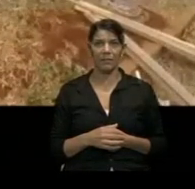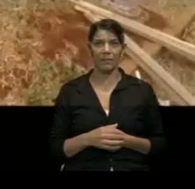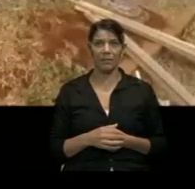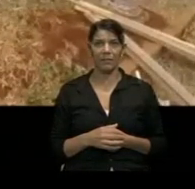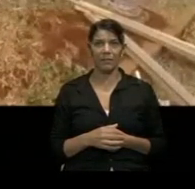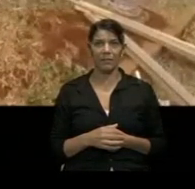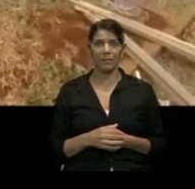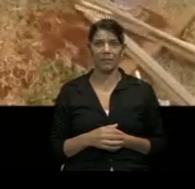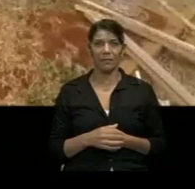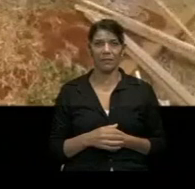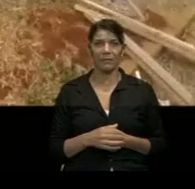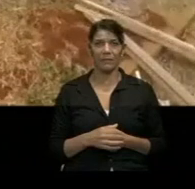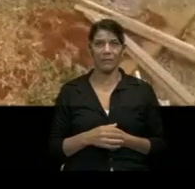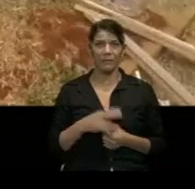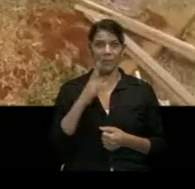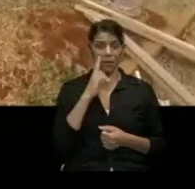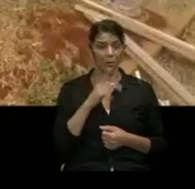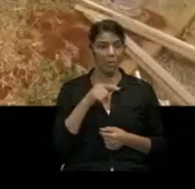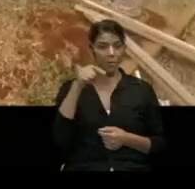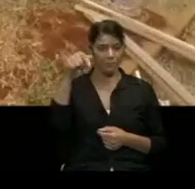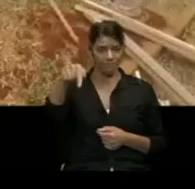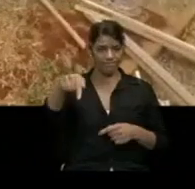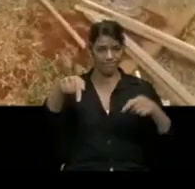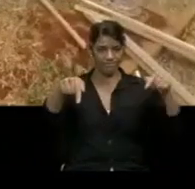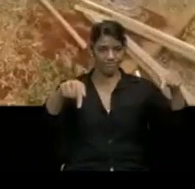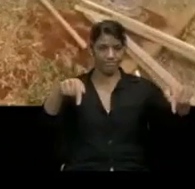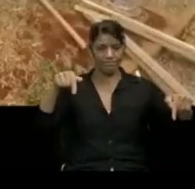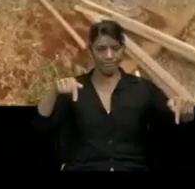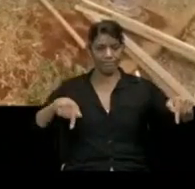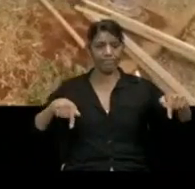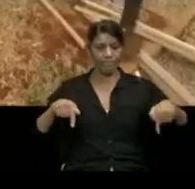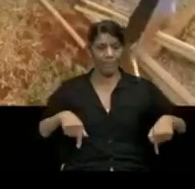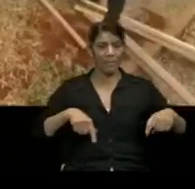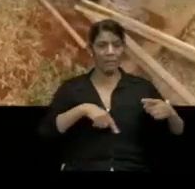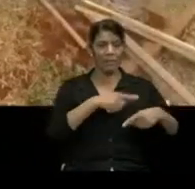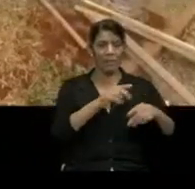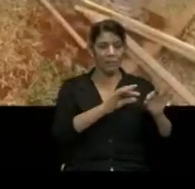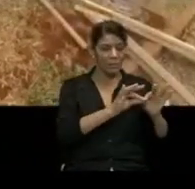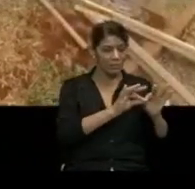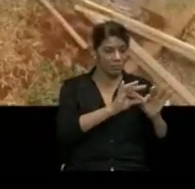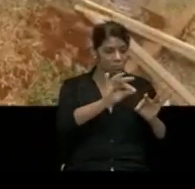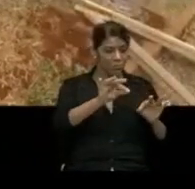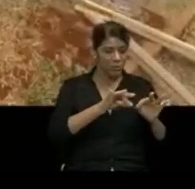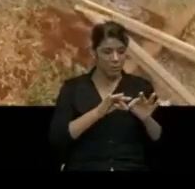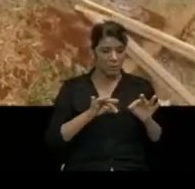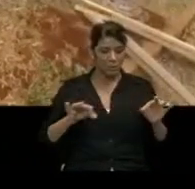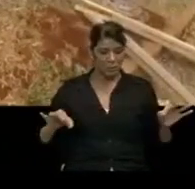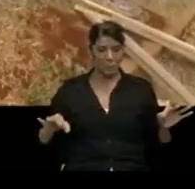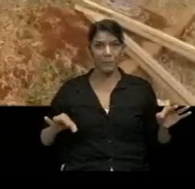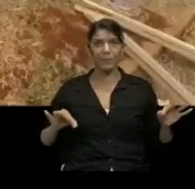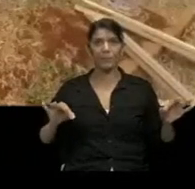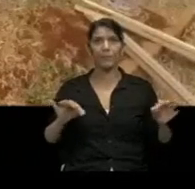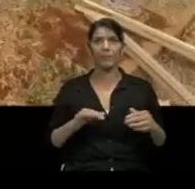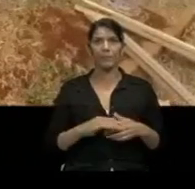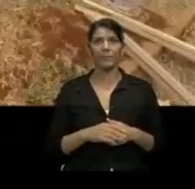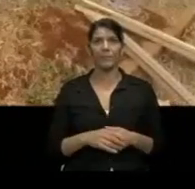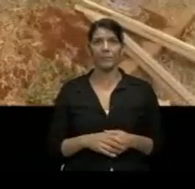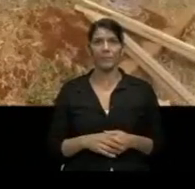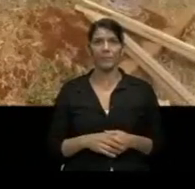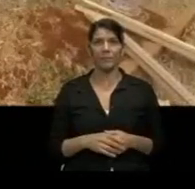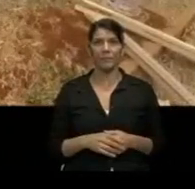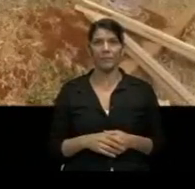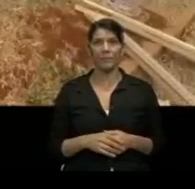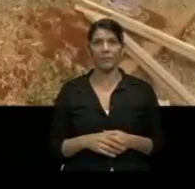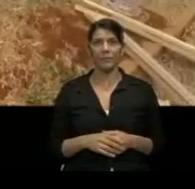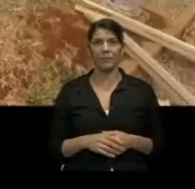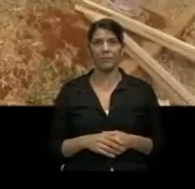começa a piquetear. Então, a gente vai colocar os piquetes, tá, para fazer o gabarito no método do gabarito, com